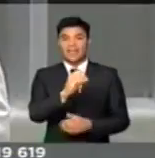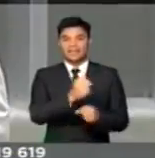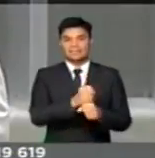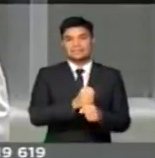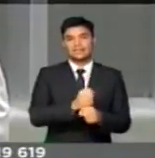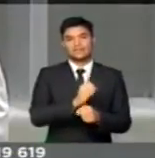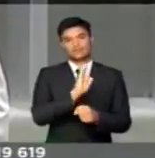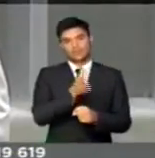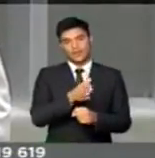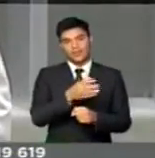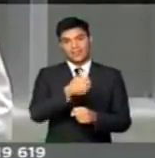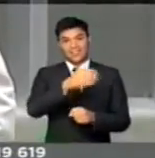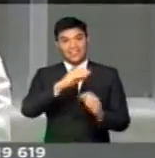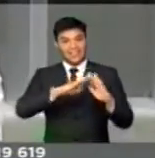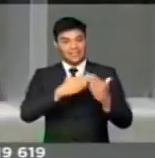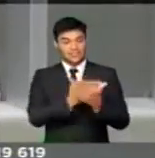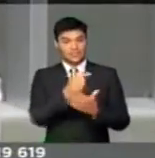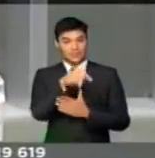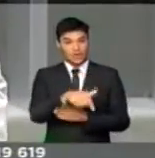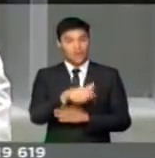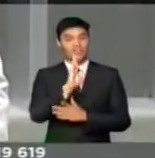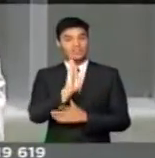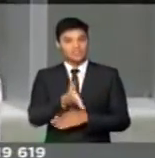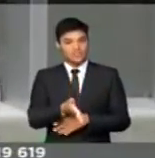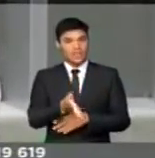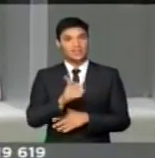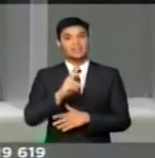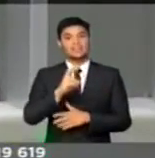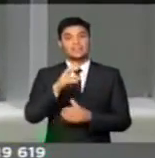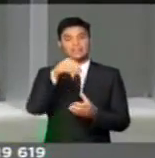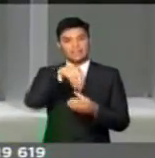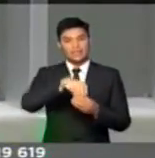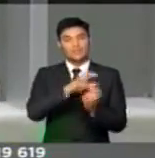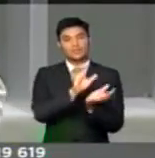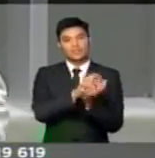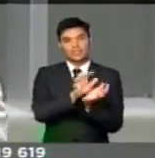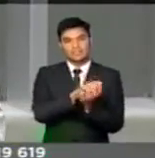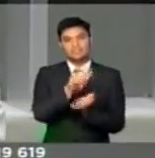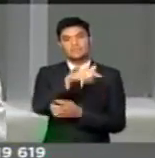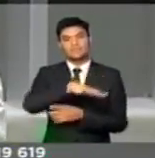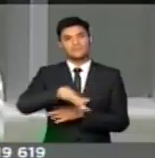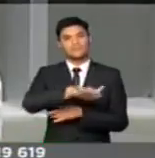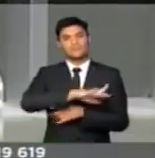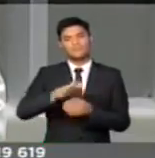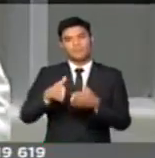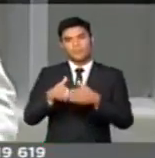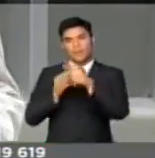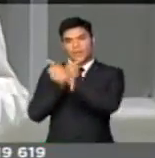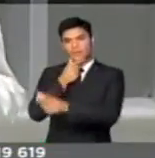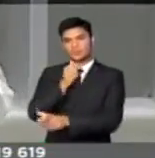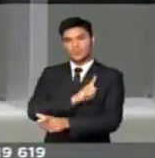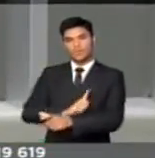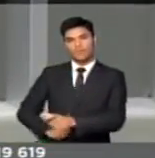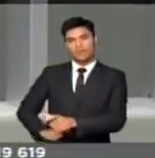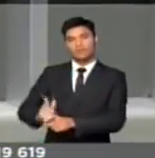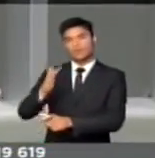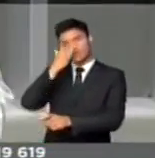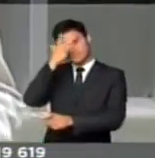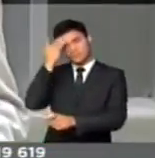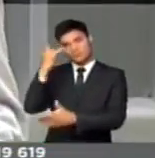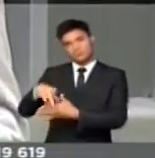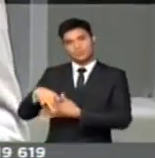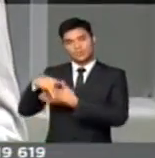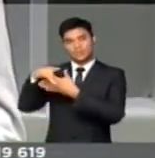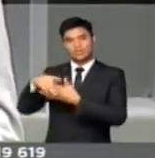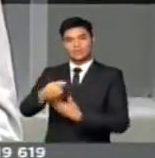escola que fica em Recife, 50 anos este ano. E a gente fazendo um apelo ao governador, às autoridades da